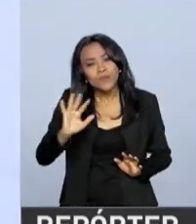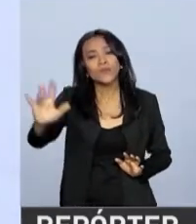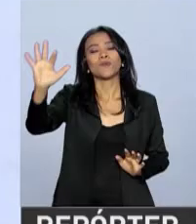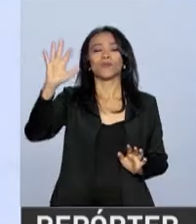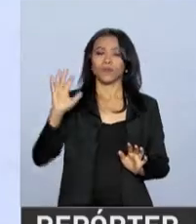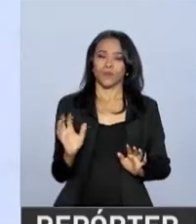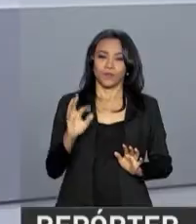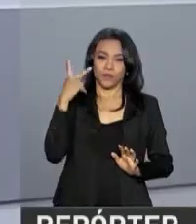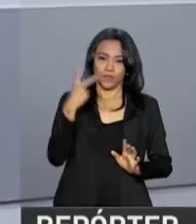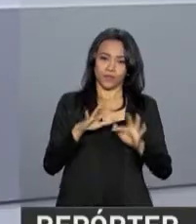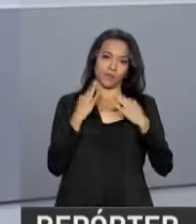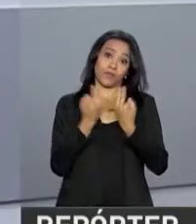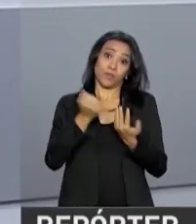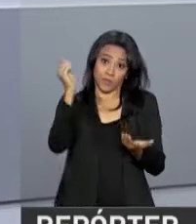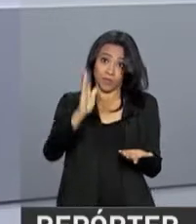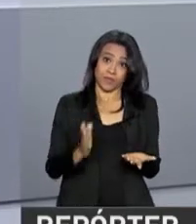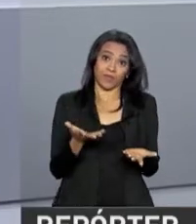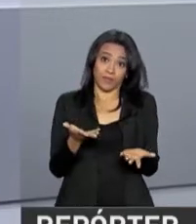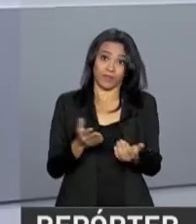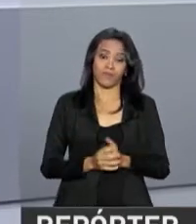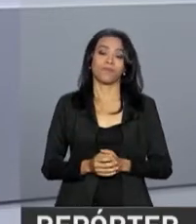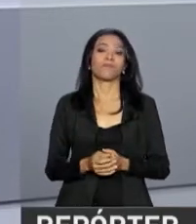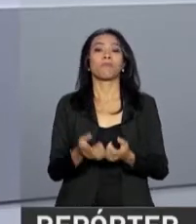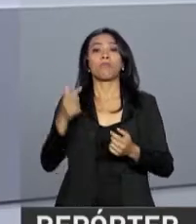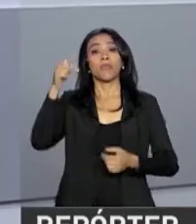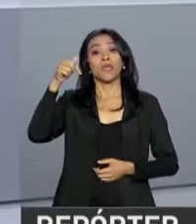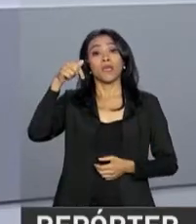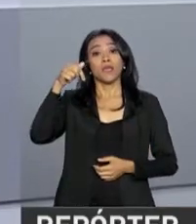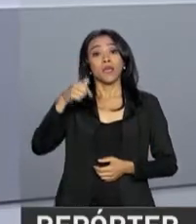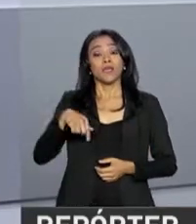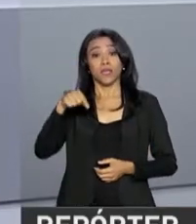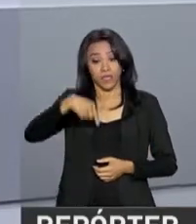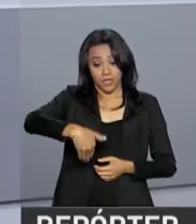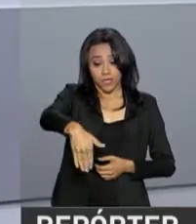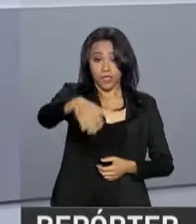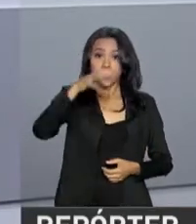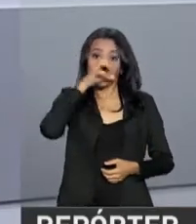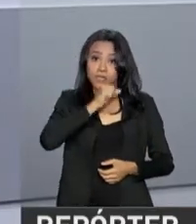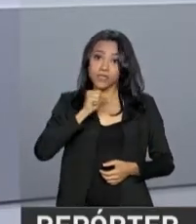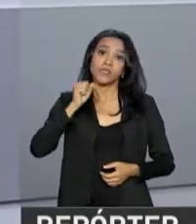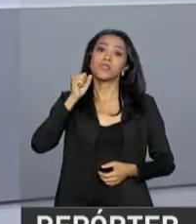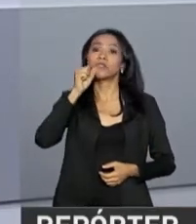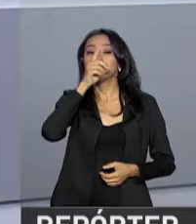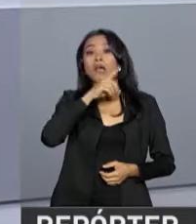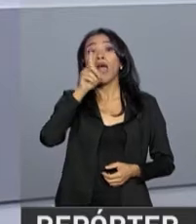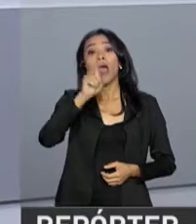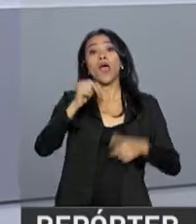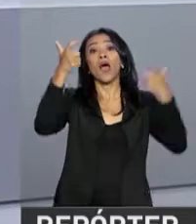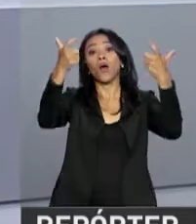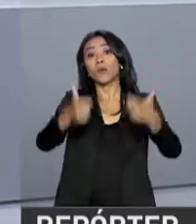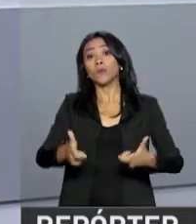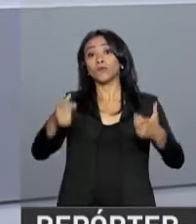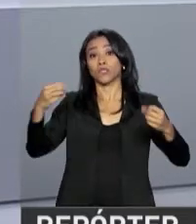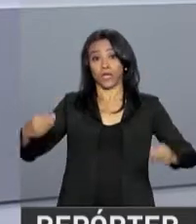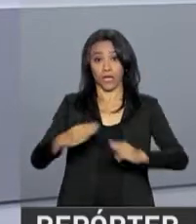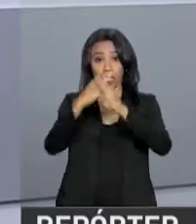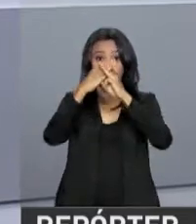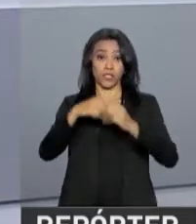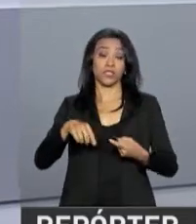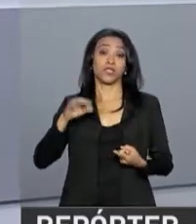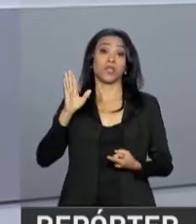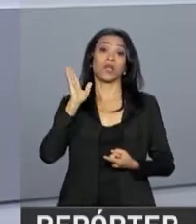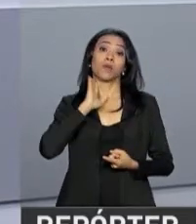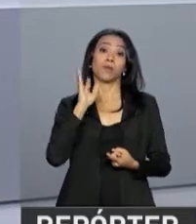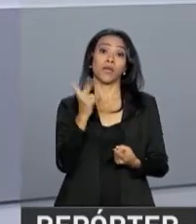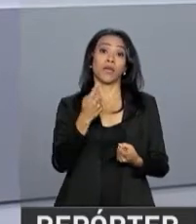brasileira e neste fim de semana o feirão caixa da casa própria será em belo horizonte e rio de janeiro uberlândia